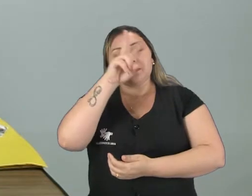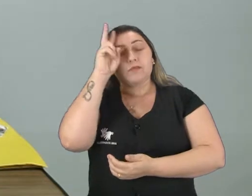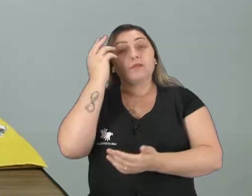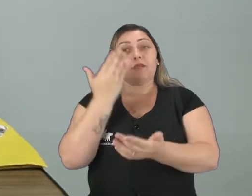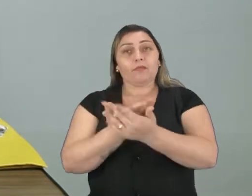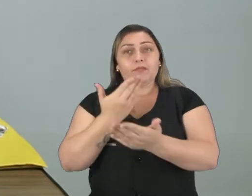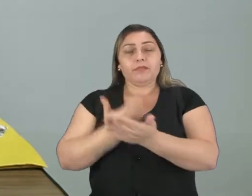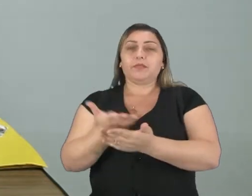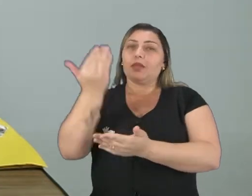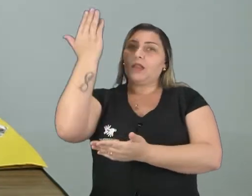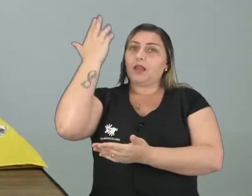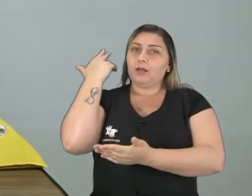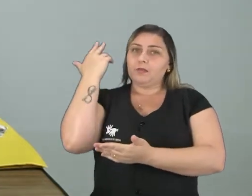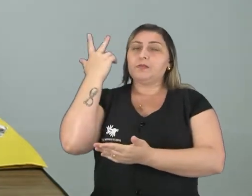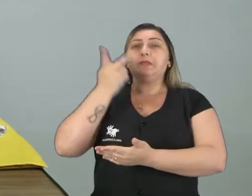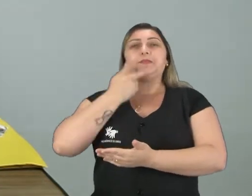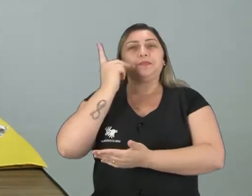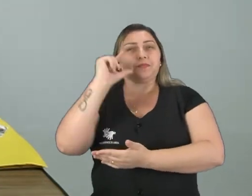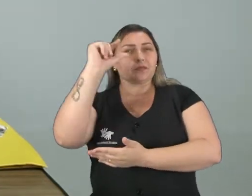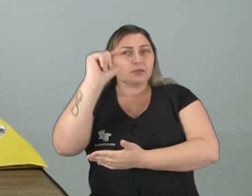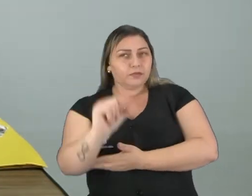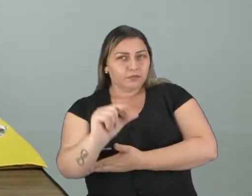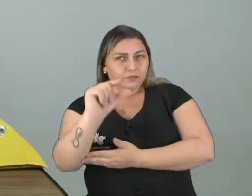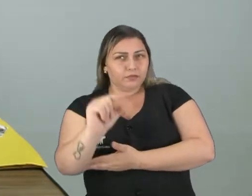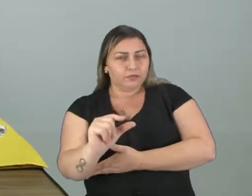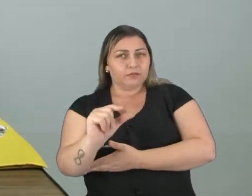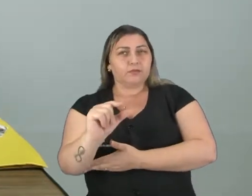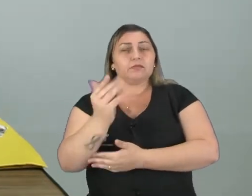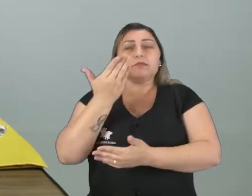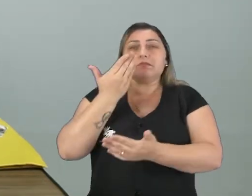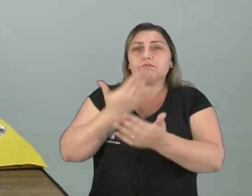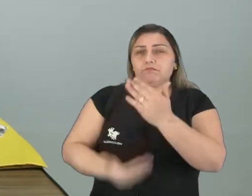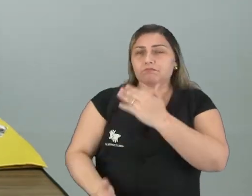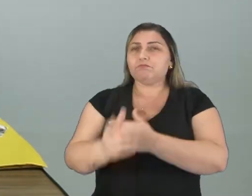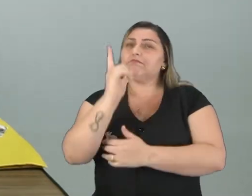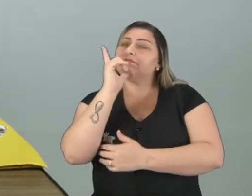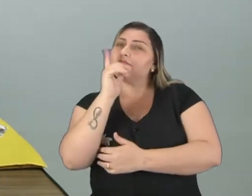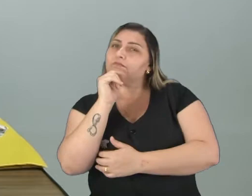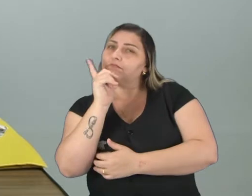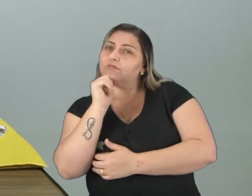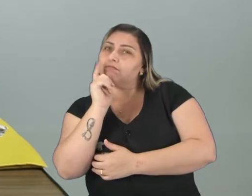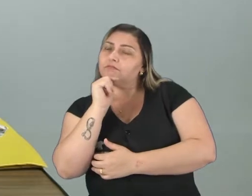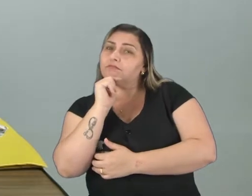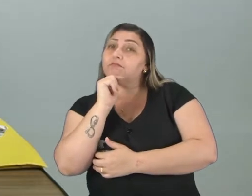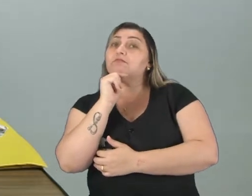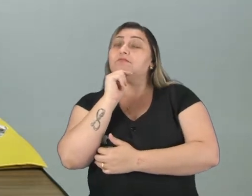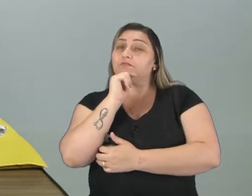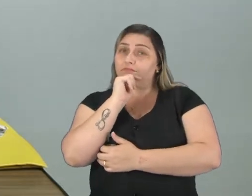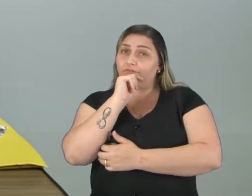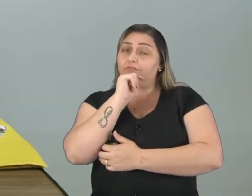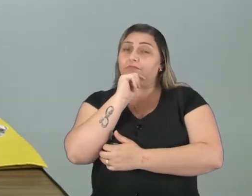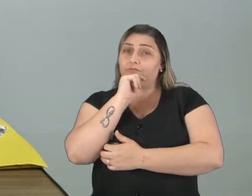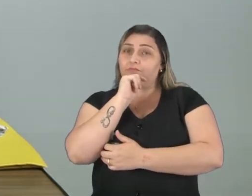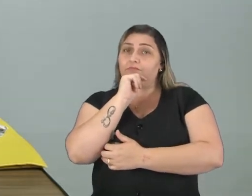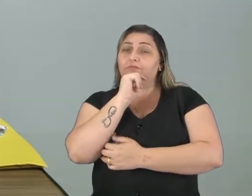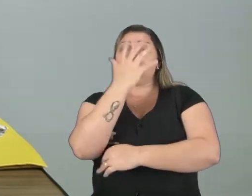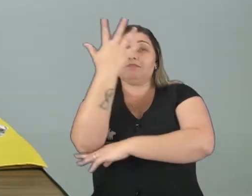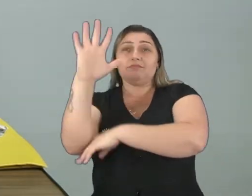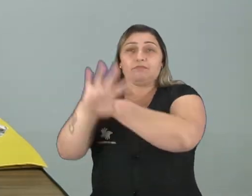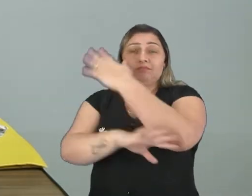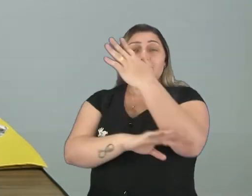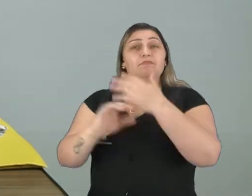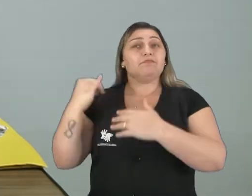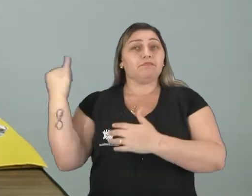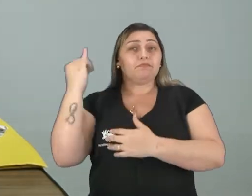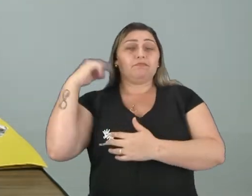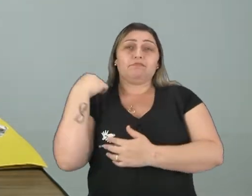aula passada nós falamos um pouquinho desses tipos de desperdício da água. A água é um recurso natural